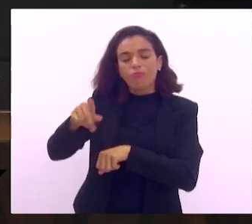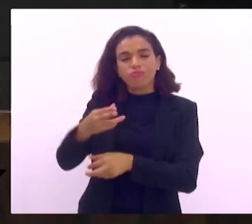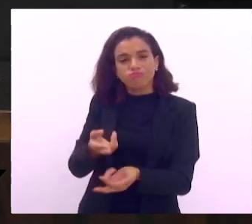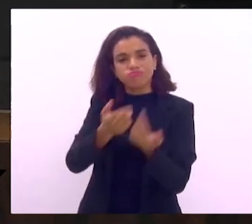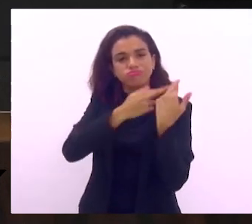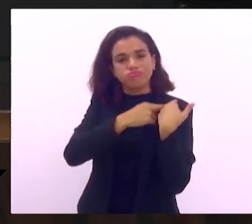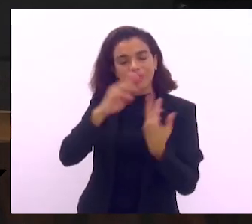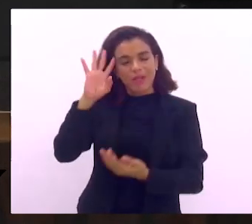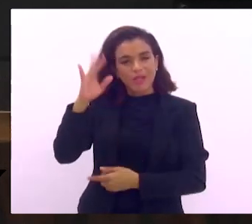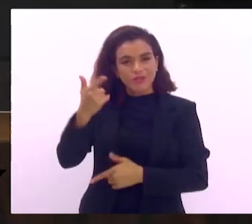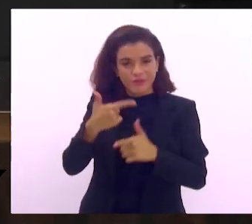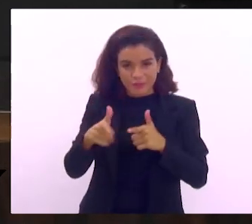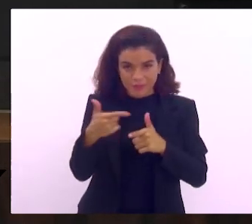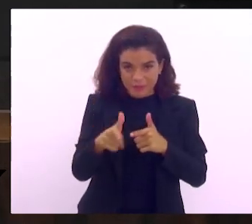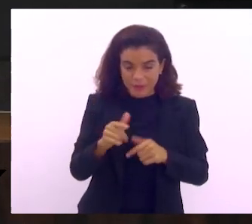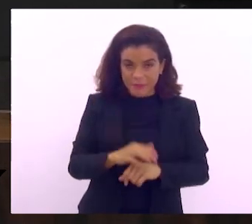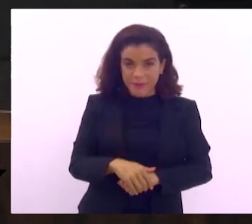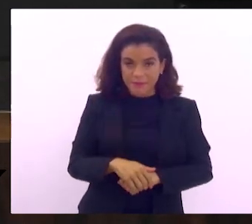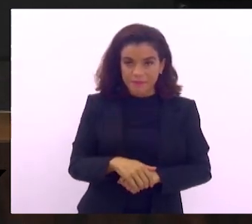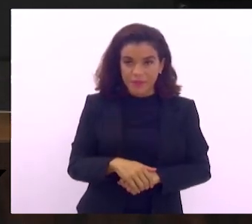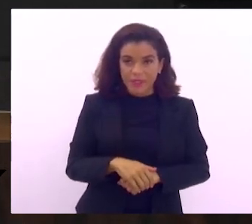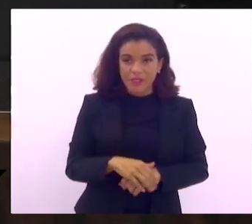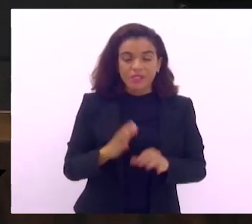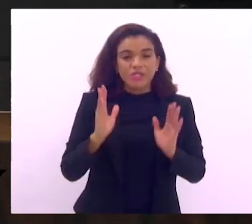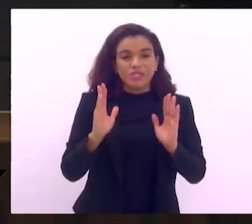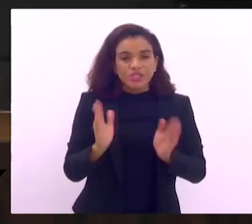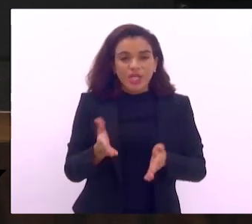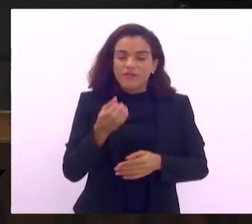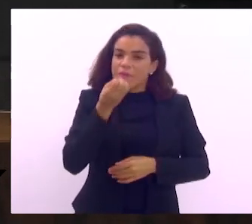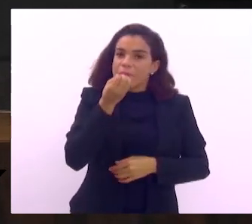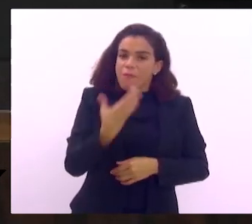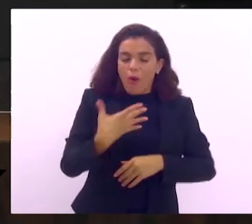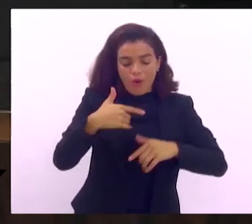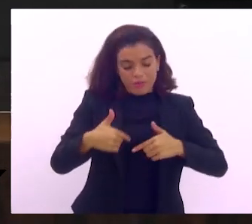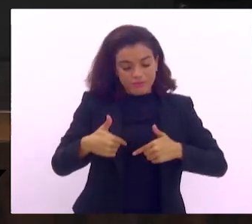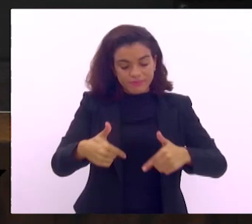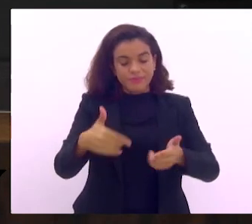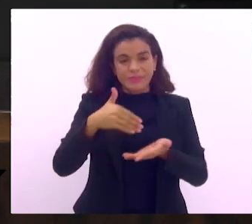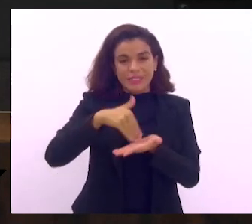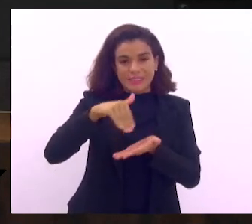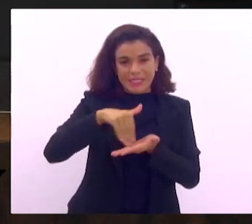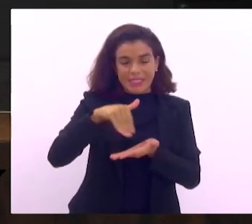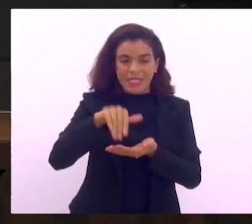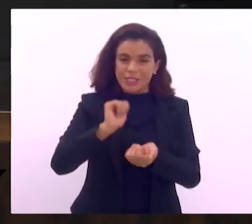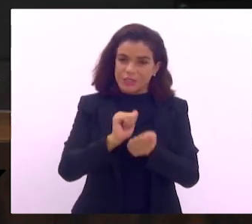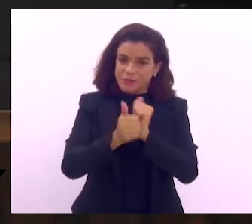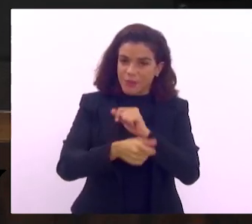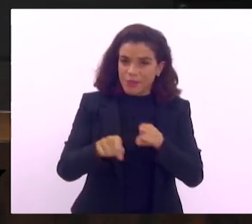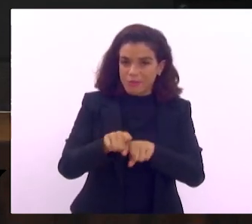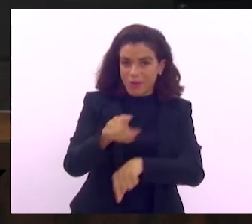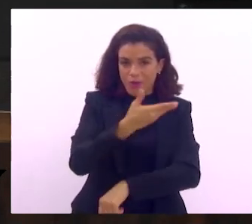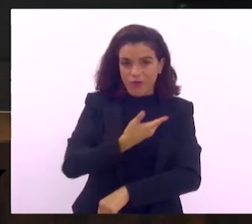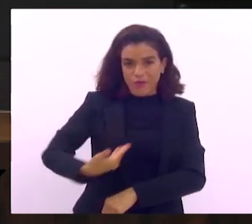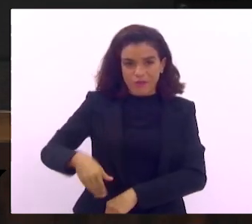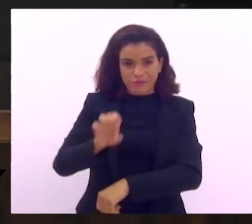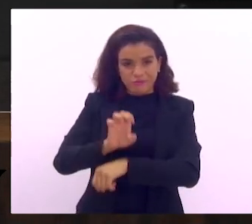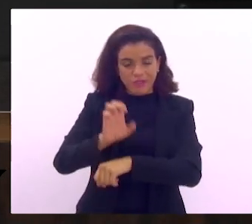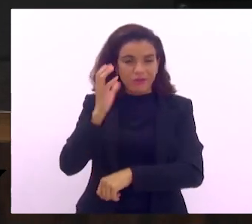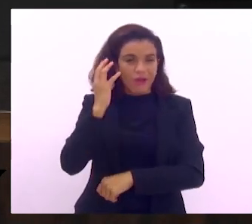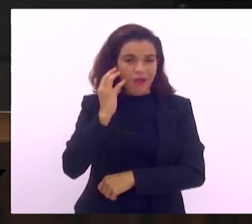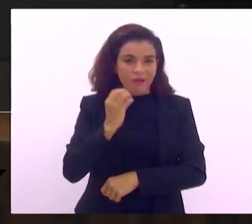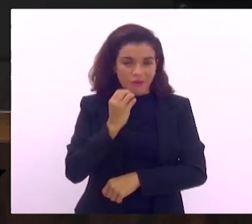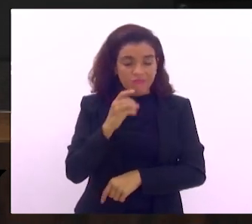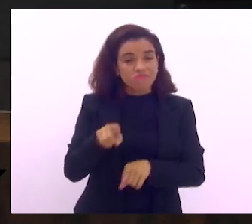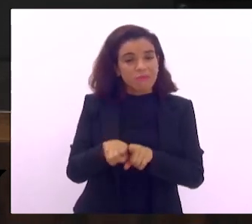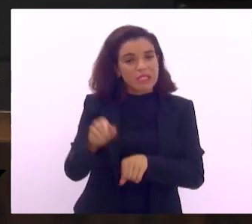problema. Tivemos já essa boa iniciativa da própria Secretaria de Esporte, do próprio governo do estado, o governador Cláudio Castro, que